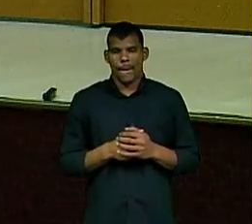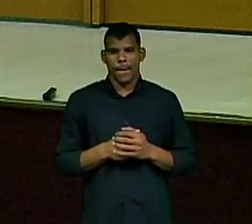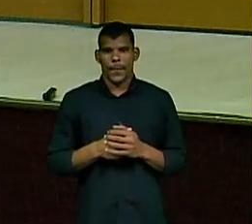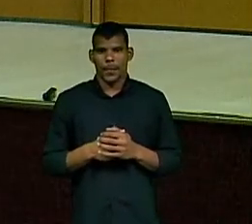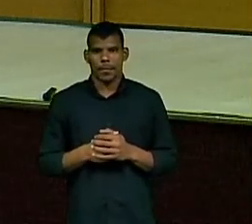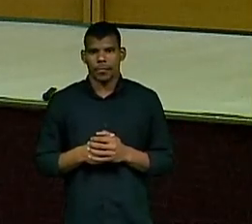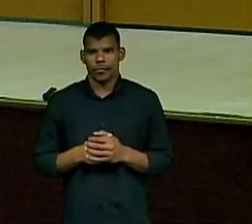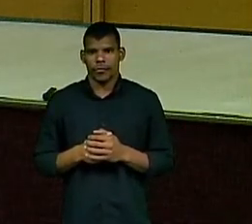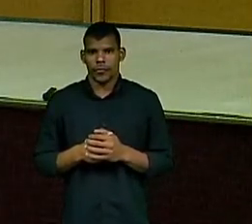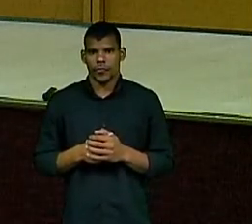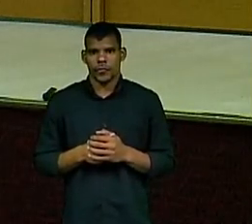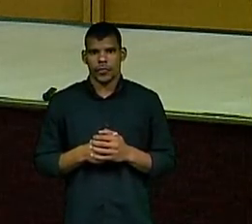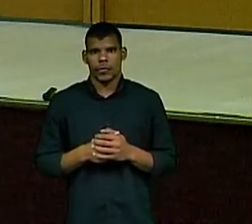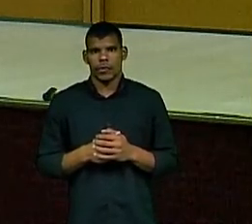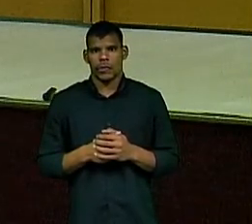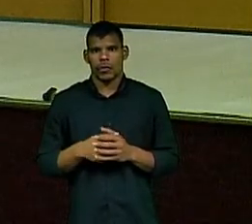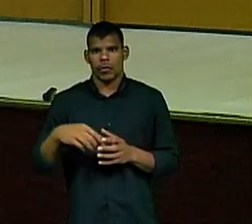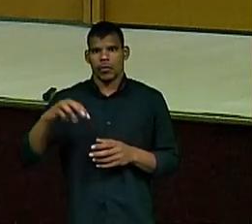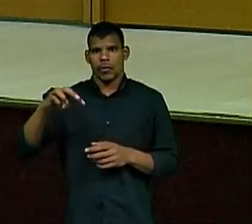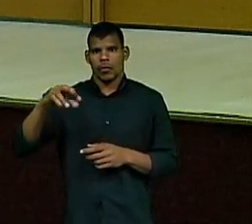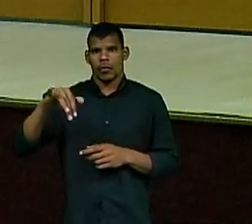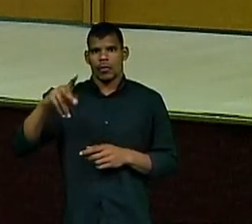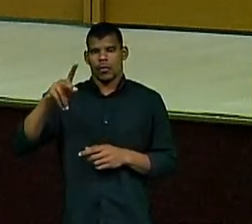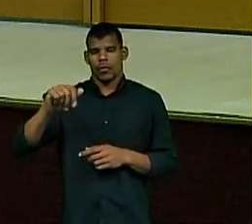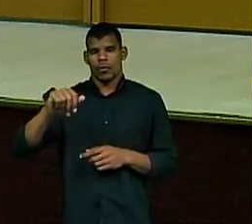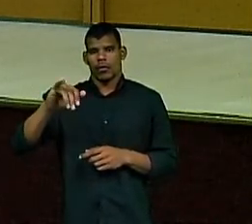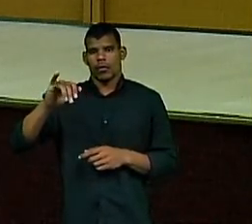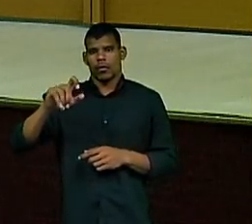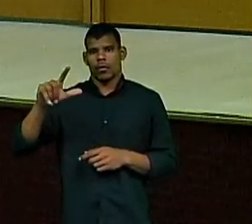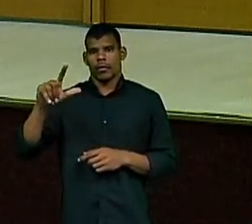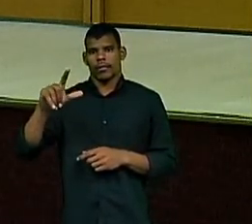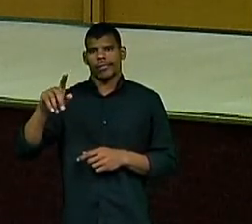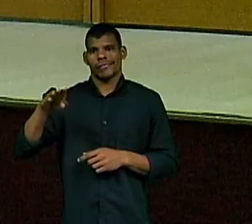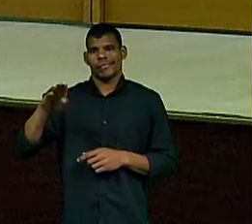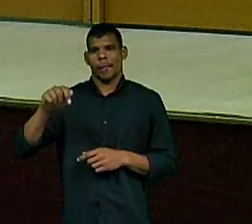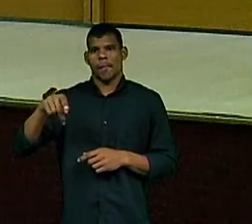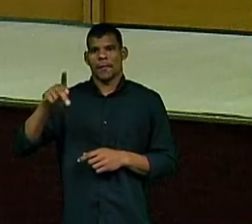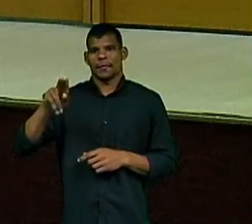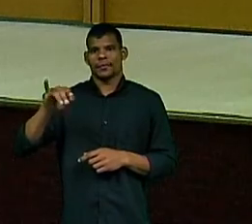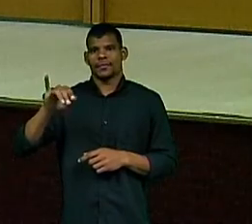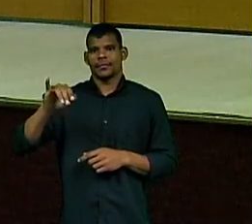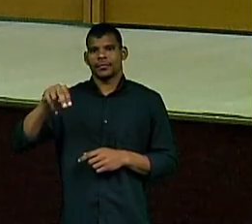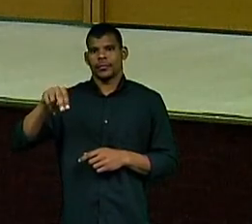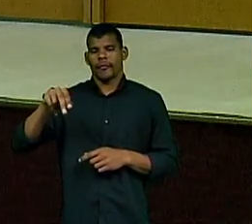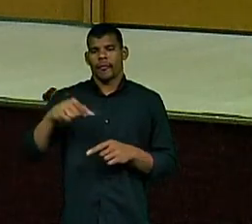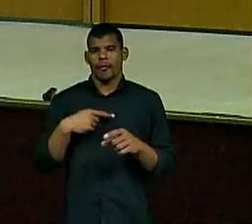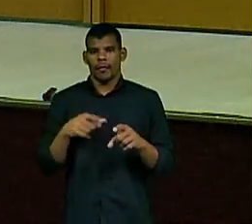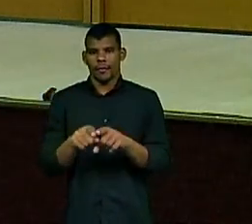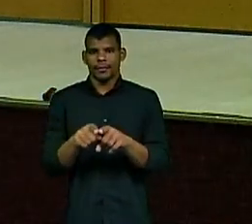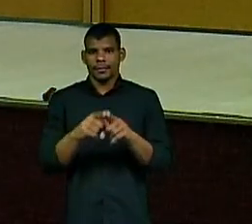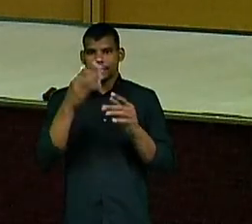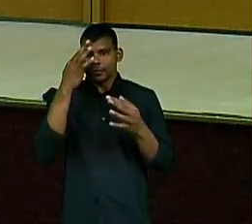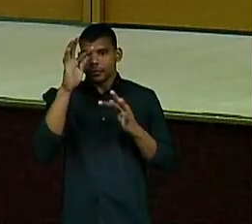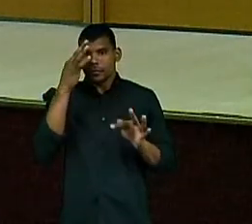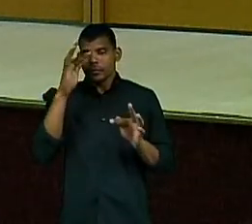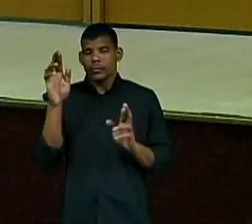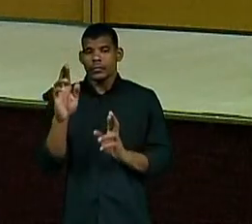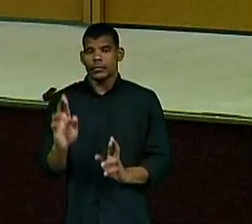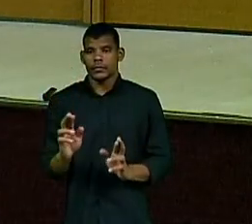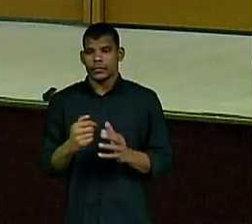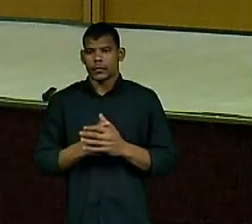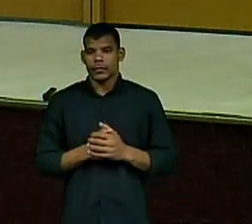o Bacuri o filósofo seguinte tem um tema que cai no ENEM são